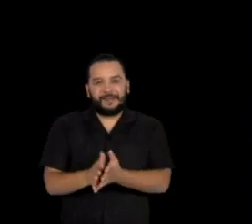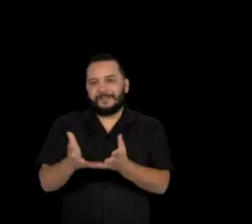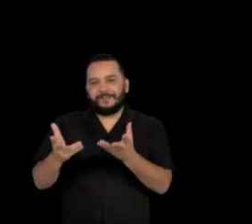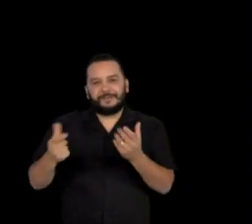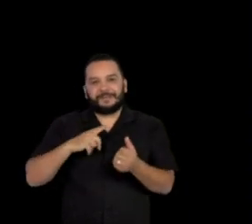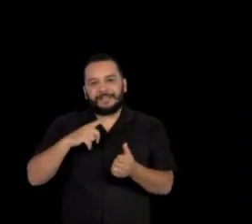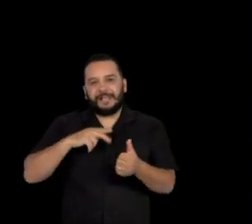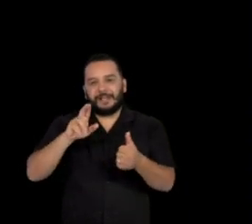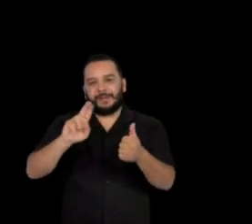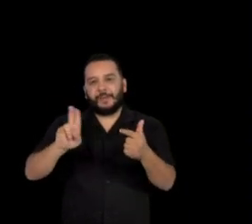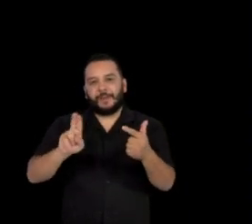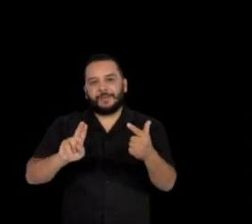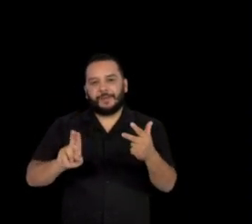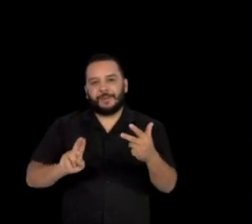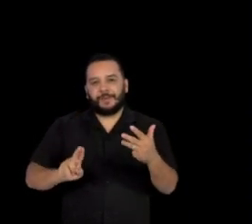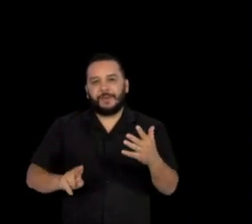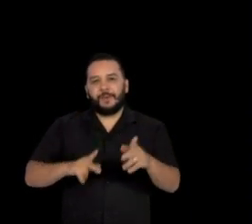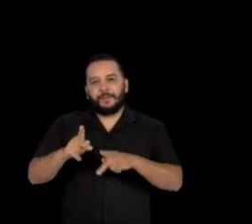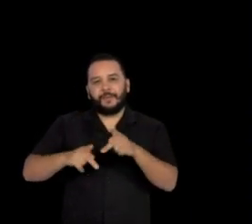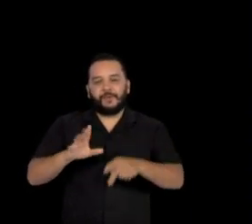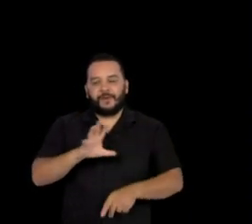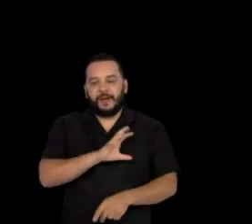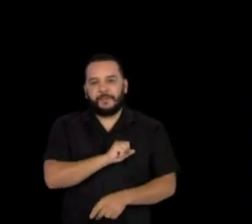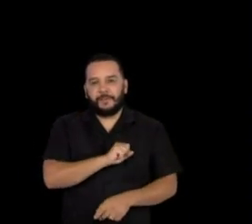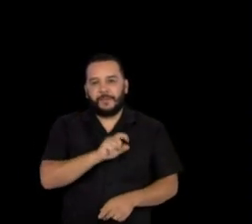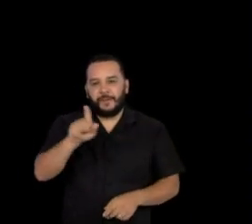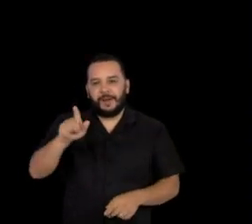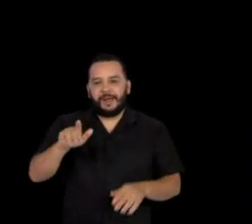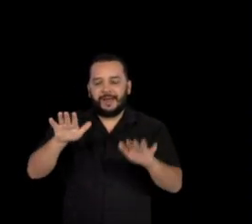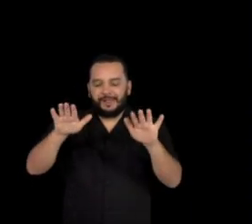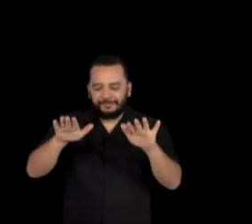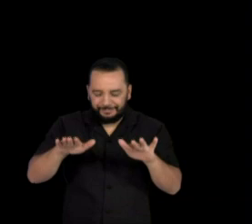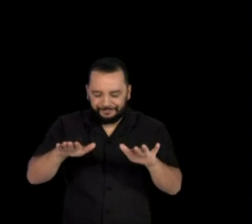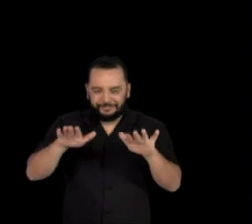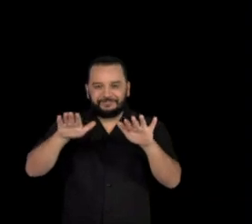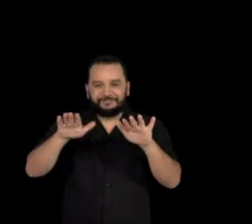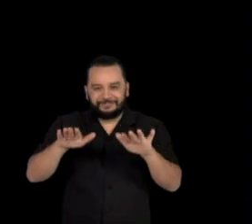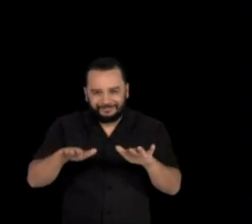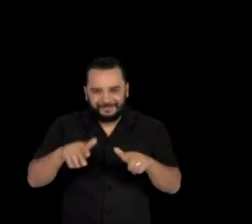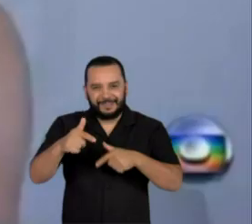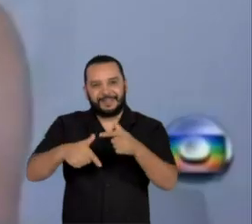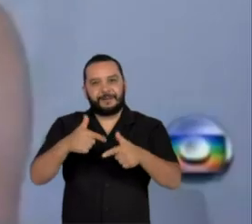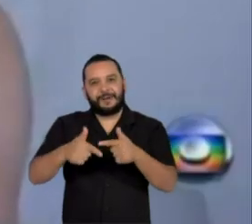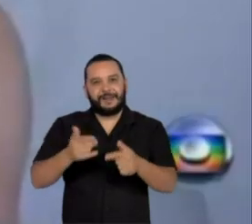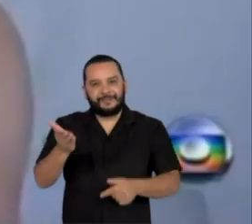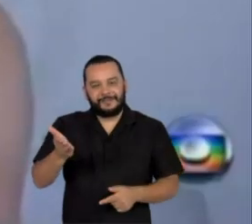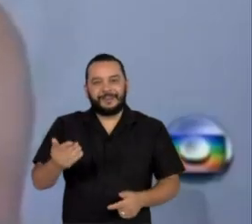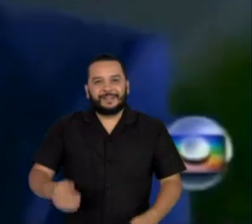nomes, e que o povo amou essa dupla, né? Foi incrível realmente trabalhar com ela, uma grande atriz.